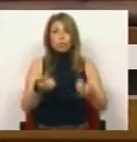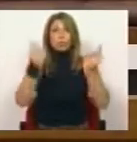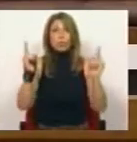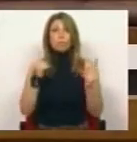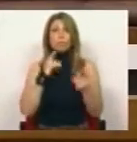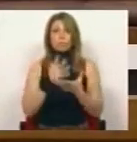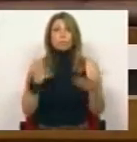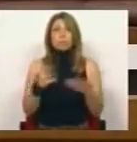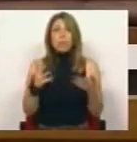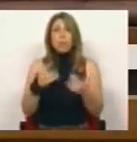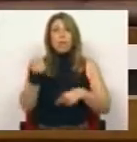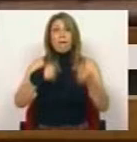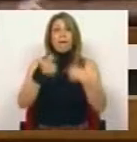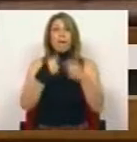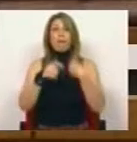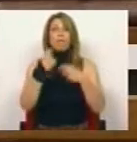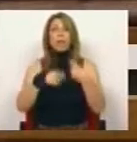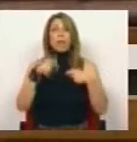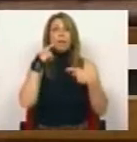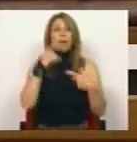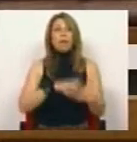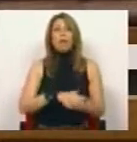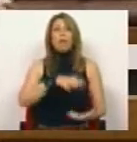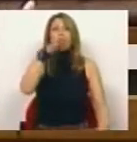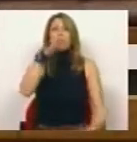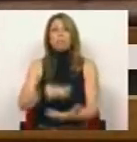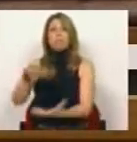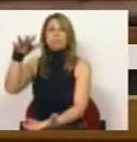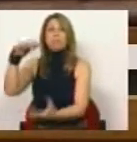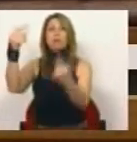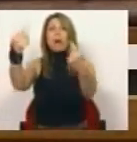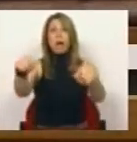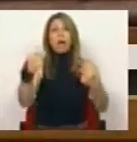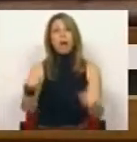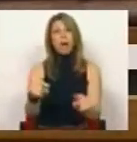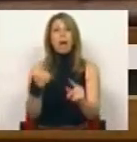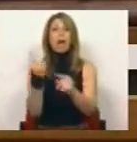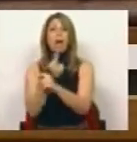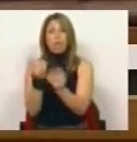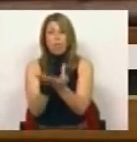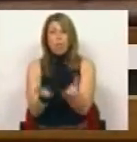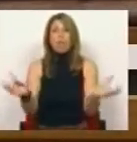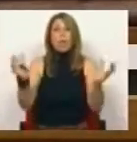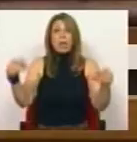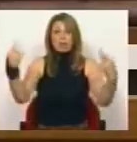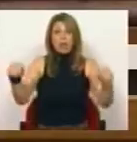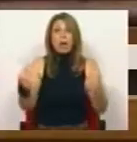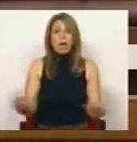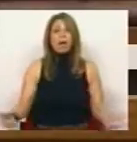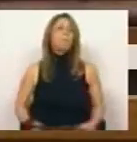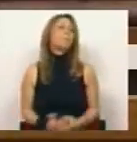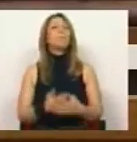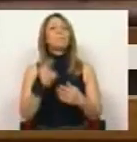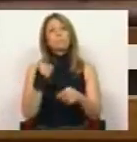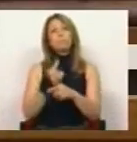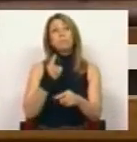vezes vendidos a granel no expositor ou na banca ao lado da prateleira onde se encontram essas couvetes. Entretanto, para a